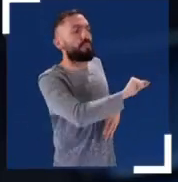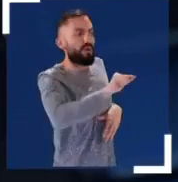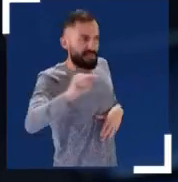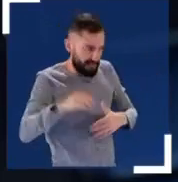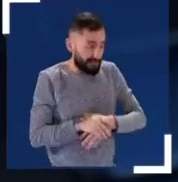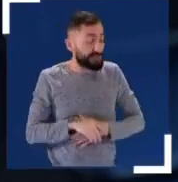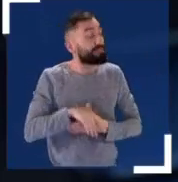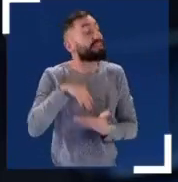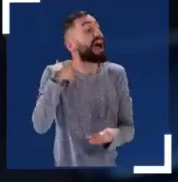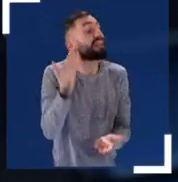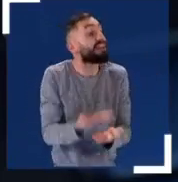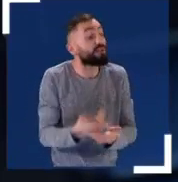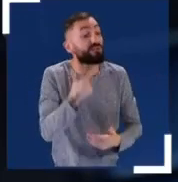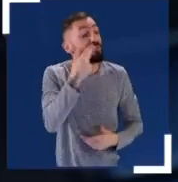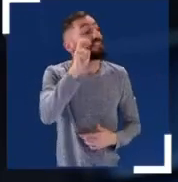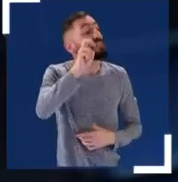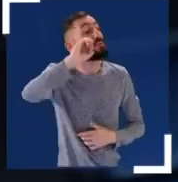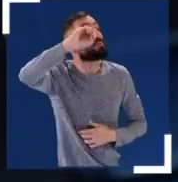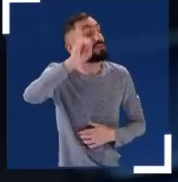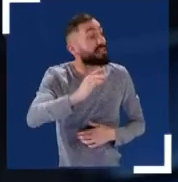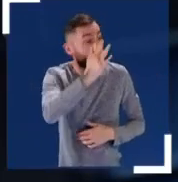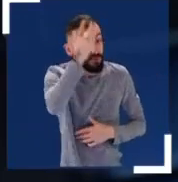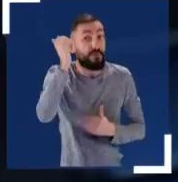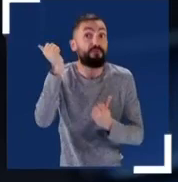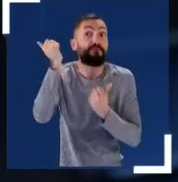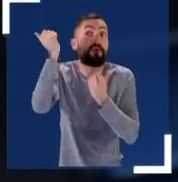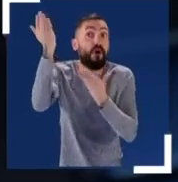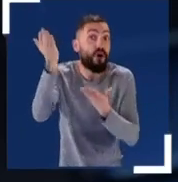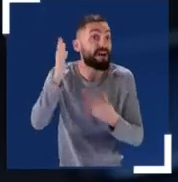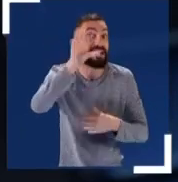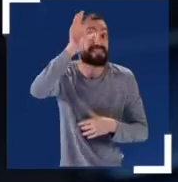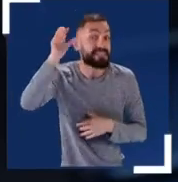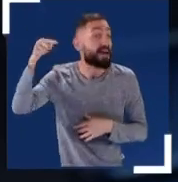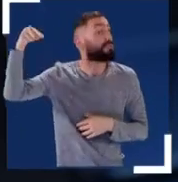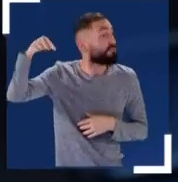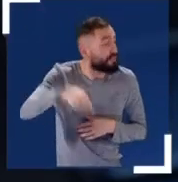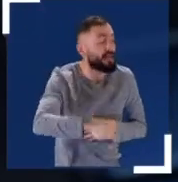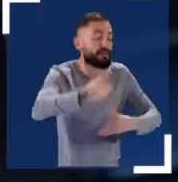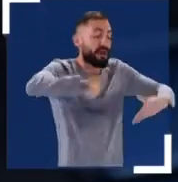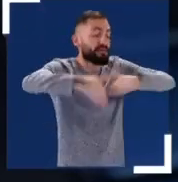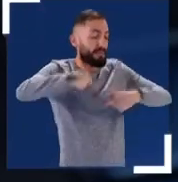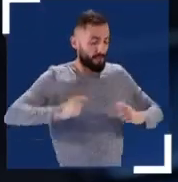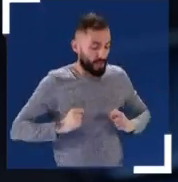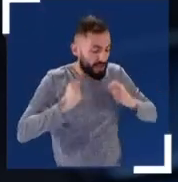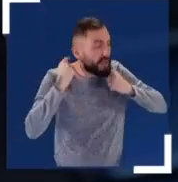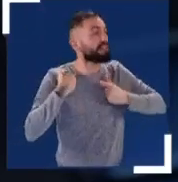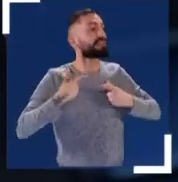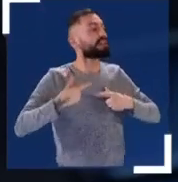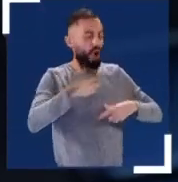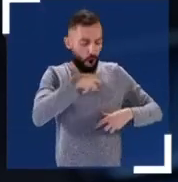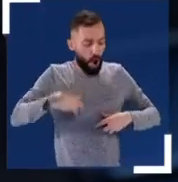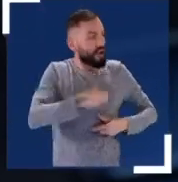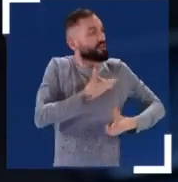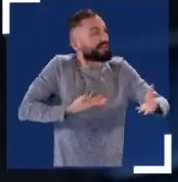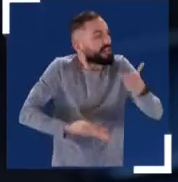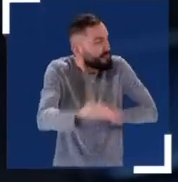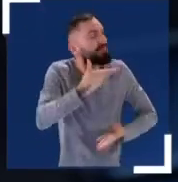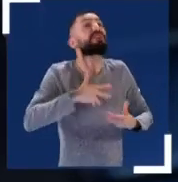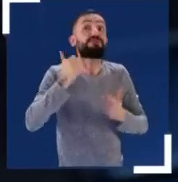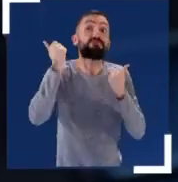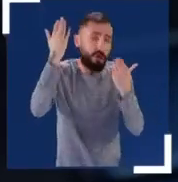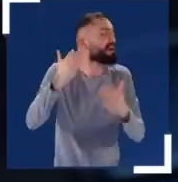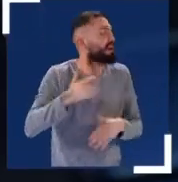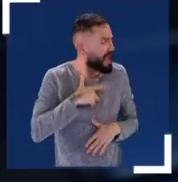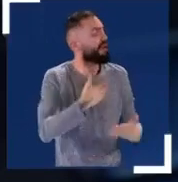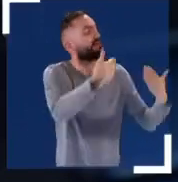hoje 25% das pessoas que vêm de fora de São Paulo. Vêm para cá para se tratar de câncer, fazer transplante, coisas importantes, e nós temos que fazer isso. É obrigação